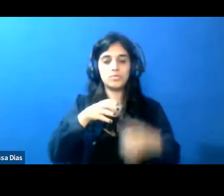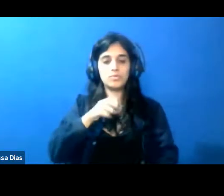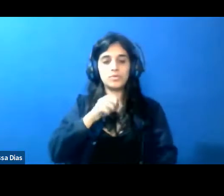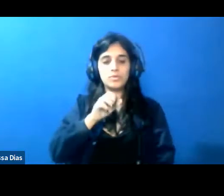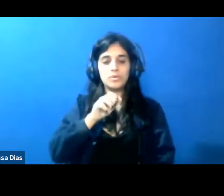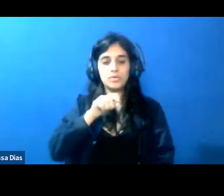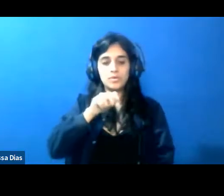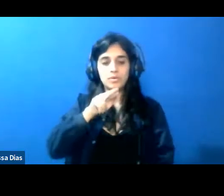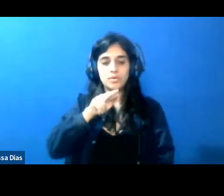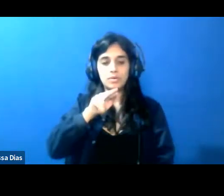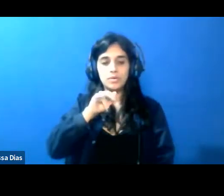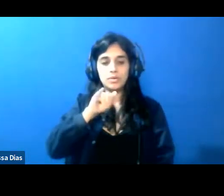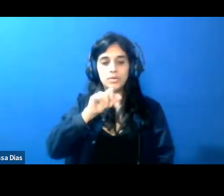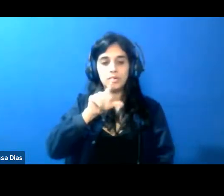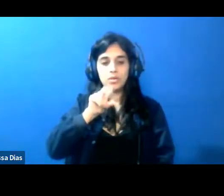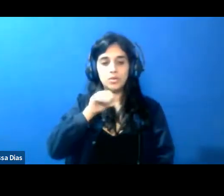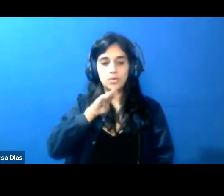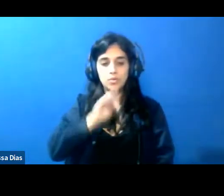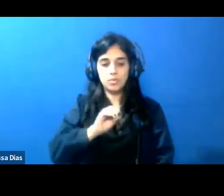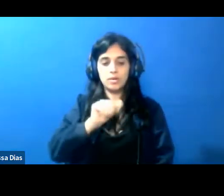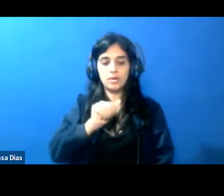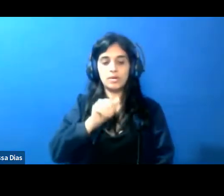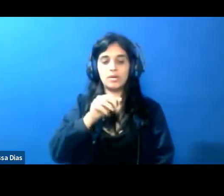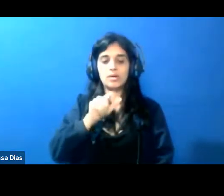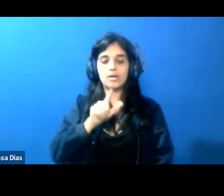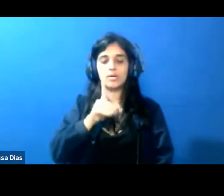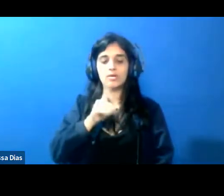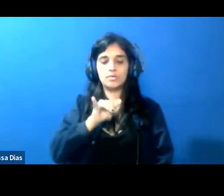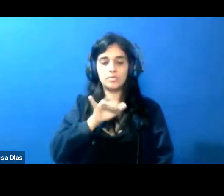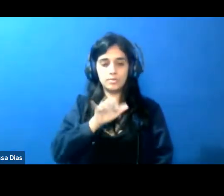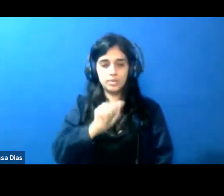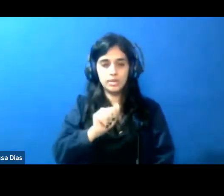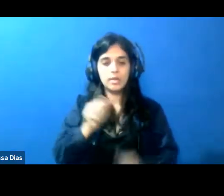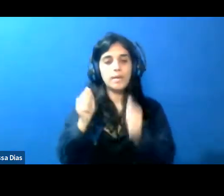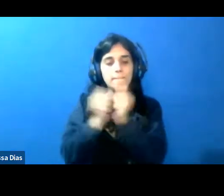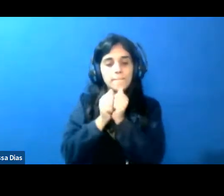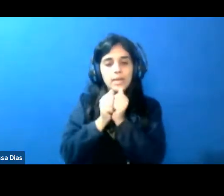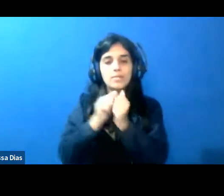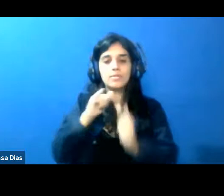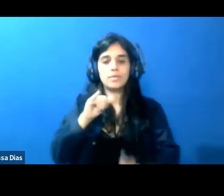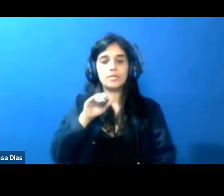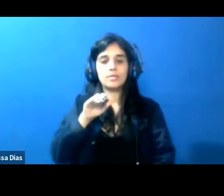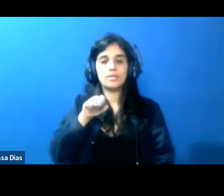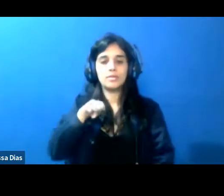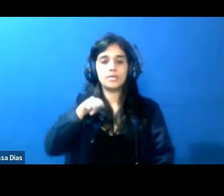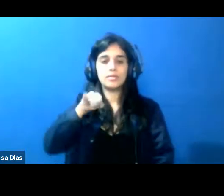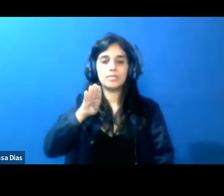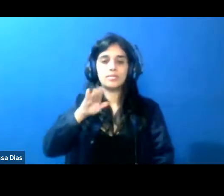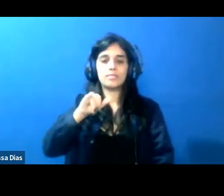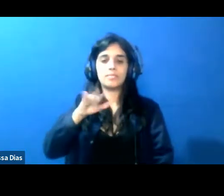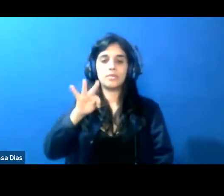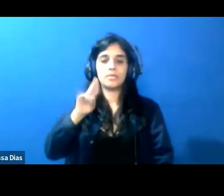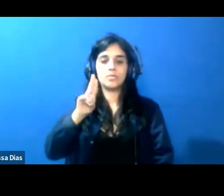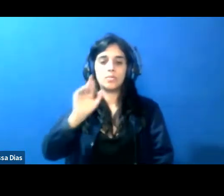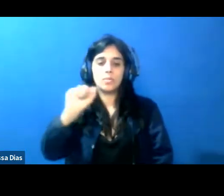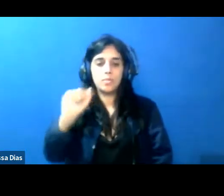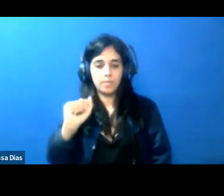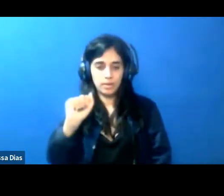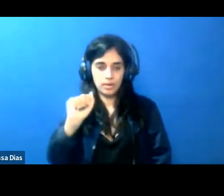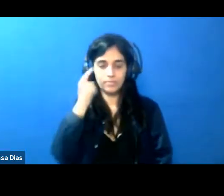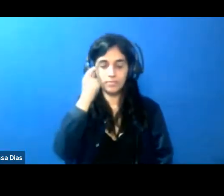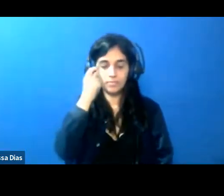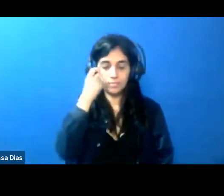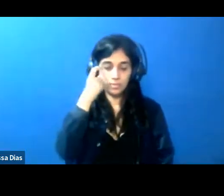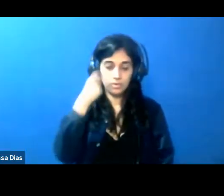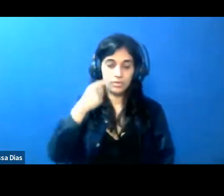localizado ao norte do município de Imbituba, na porção sul do município de Garopaba. Nessa visita, nós seremos guiadas por